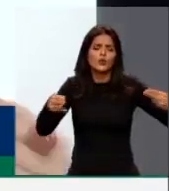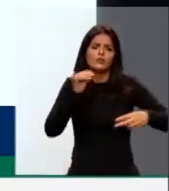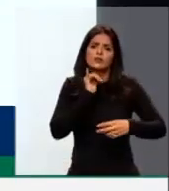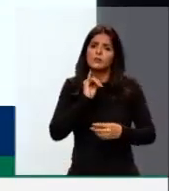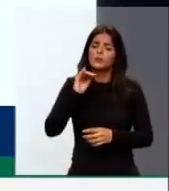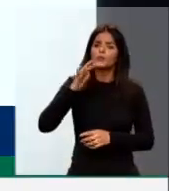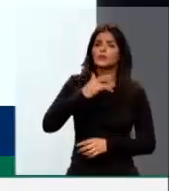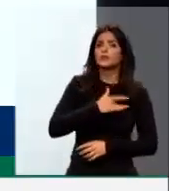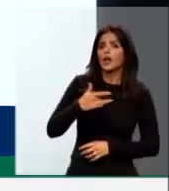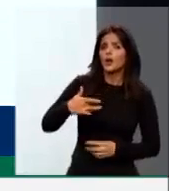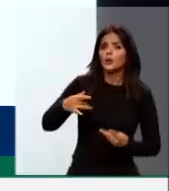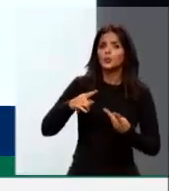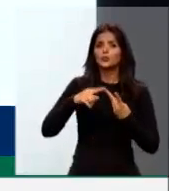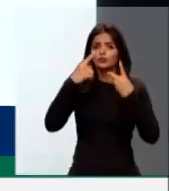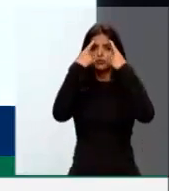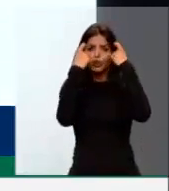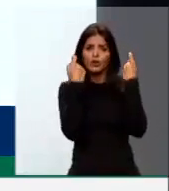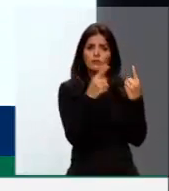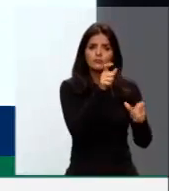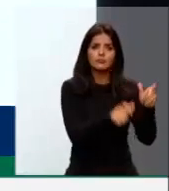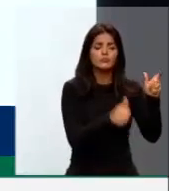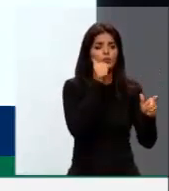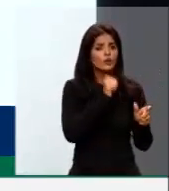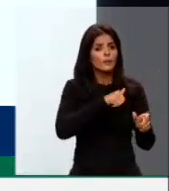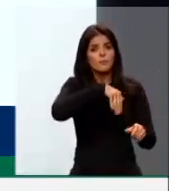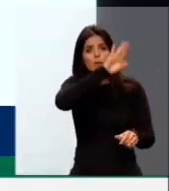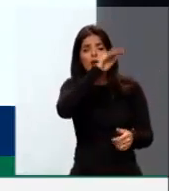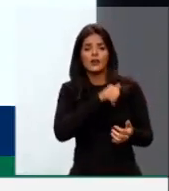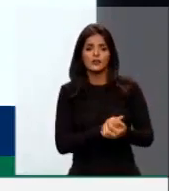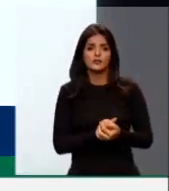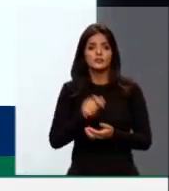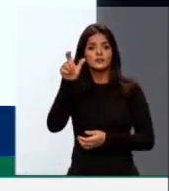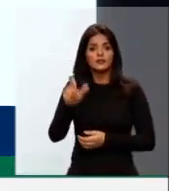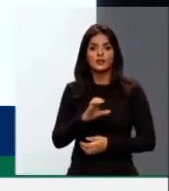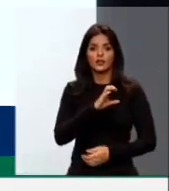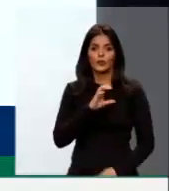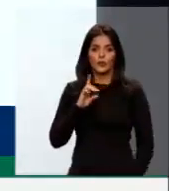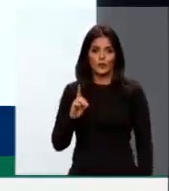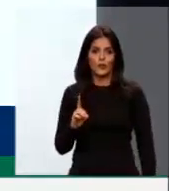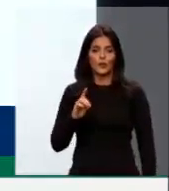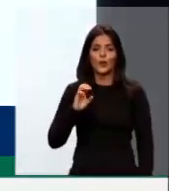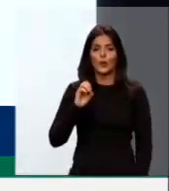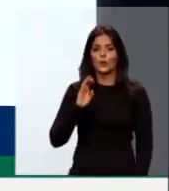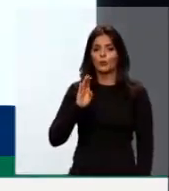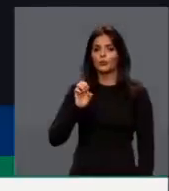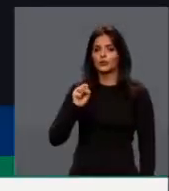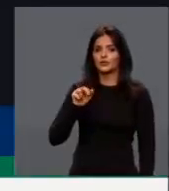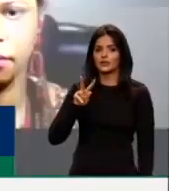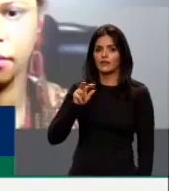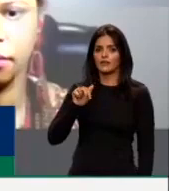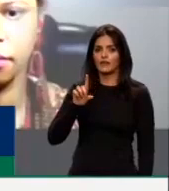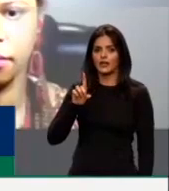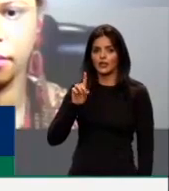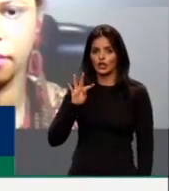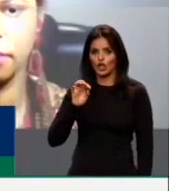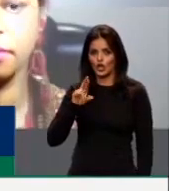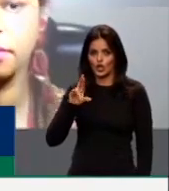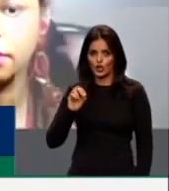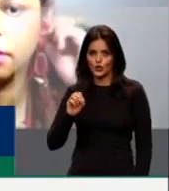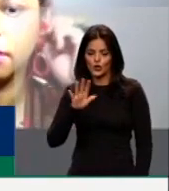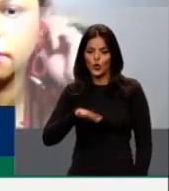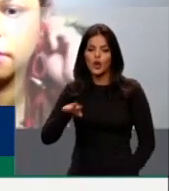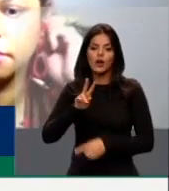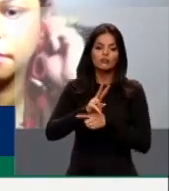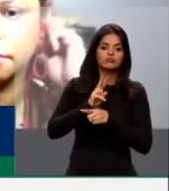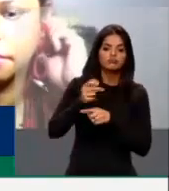para compor aqui nossa conversa a coordenadora do Observatório de Saúde da População Negra, já